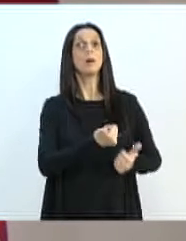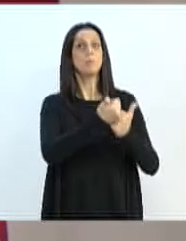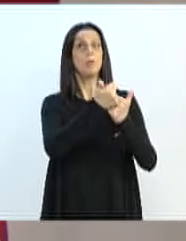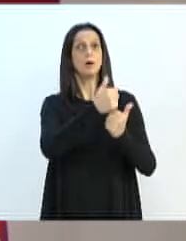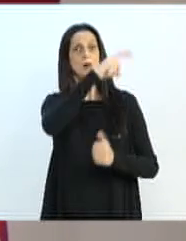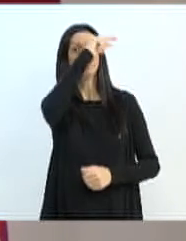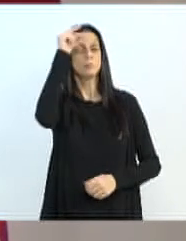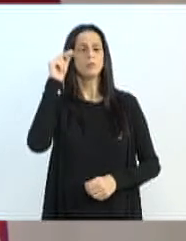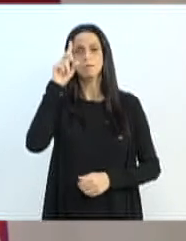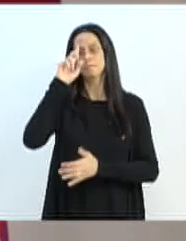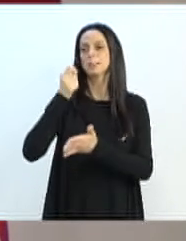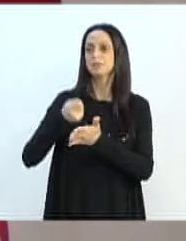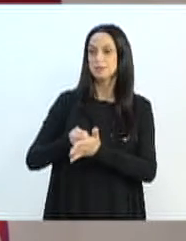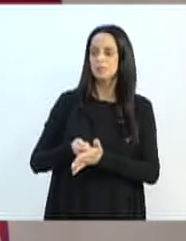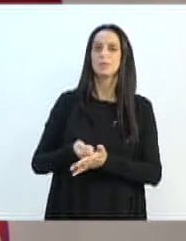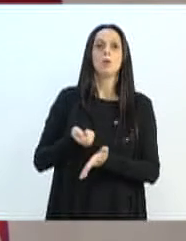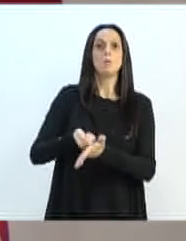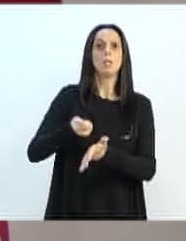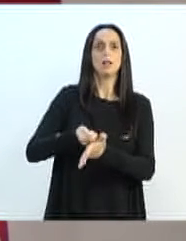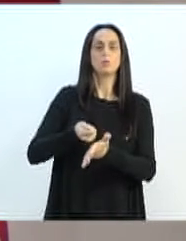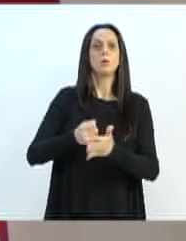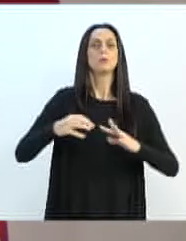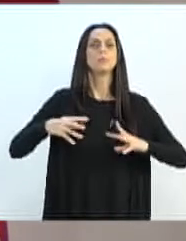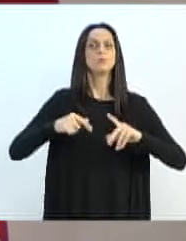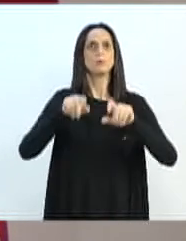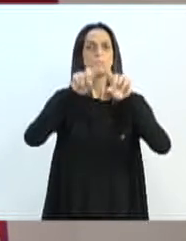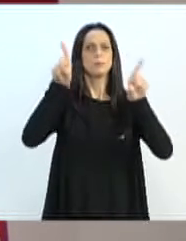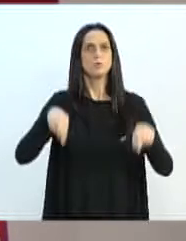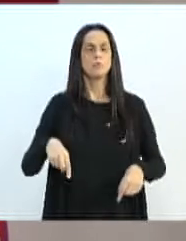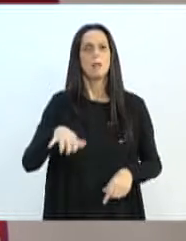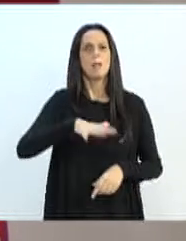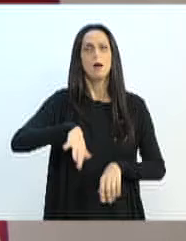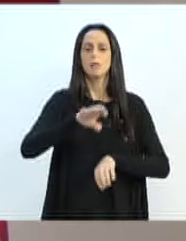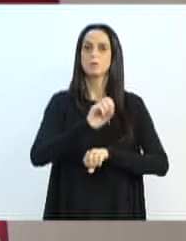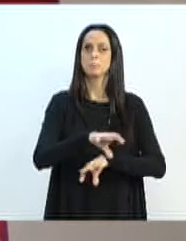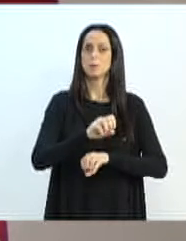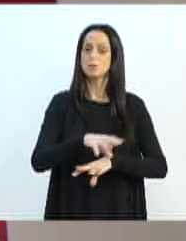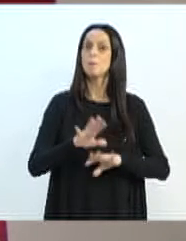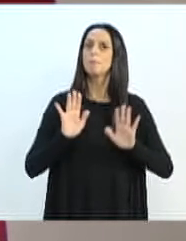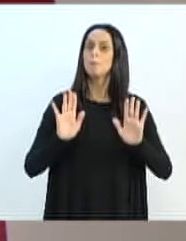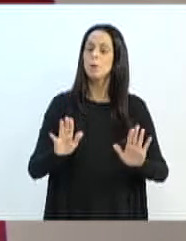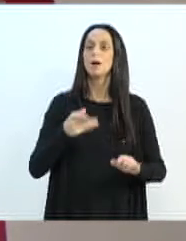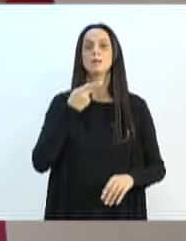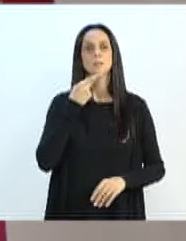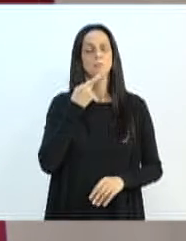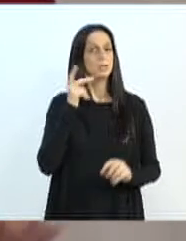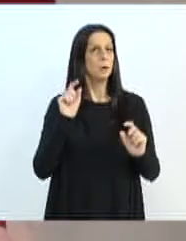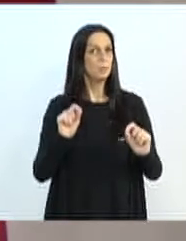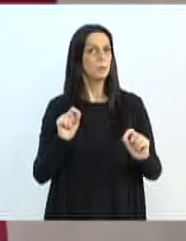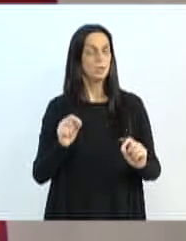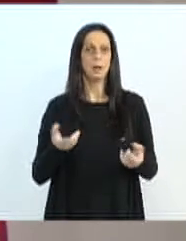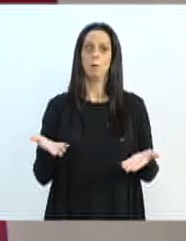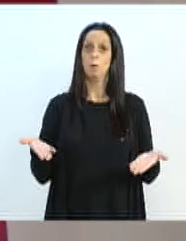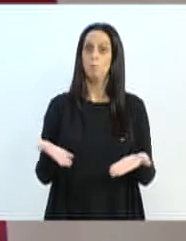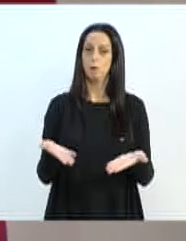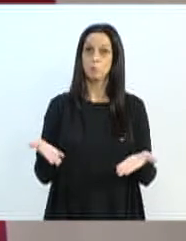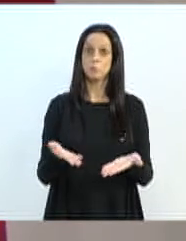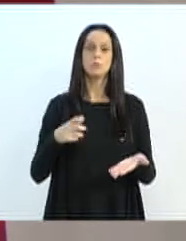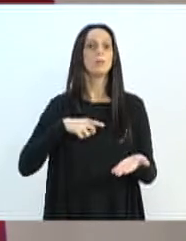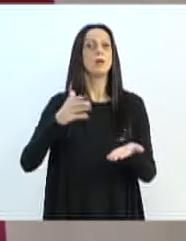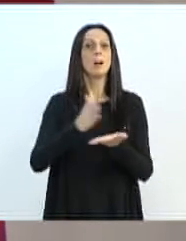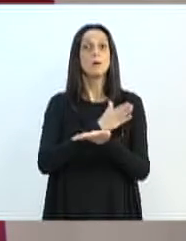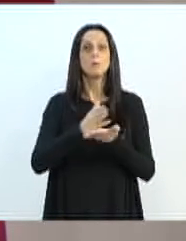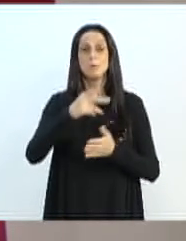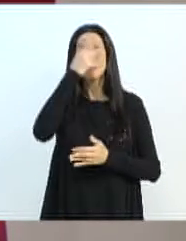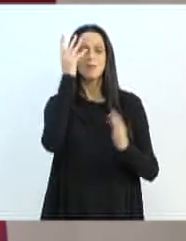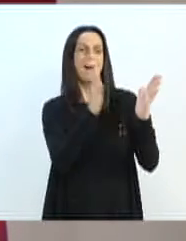tomar essa decisão de tornar obrigatória a vacinação dos servidores, mas, repito, Hoje, pessoas que